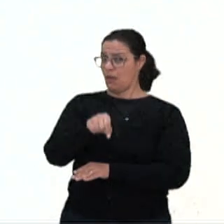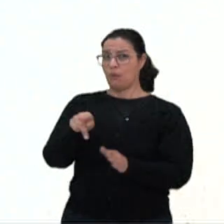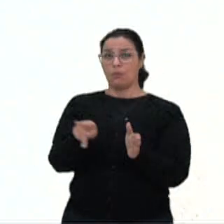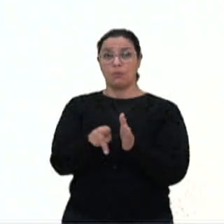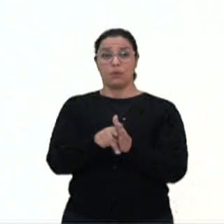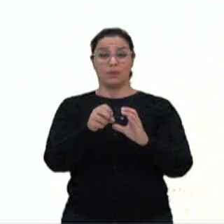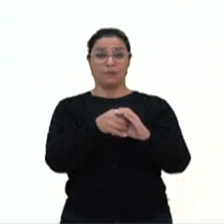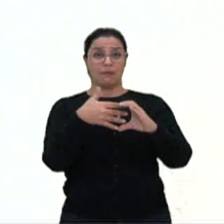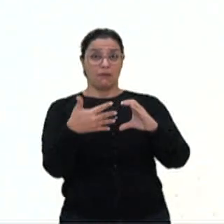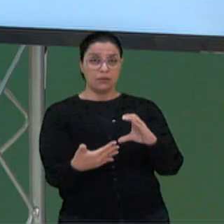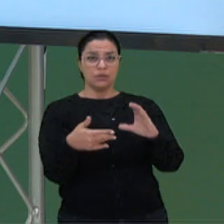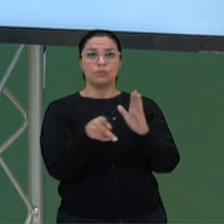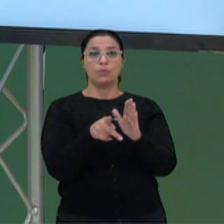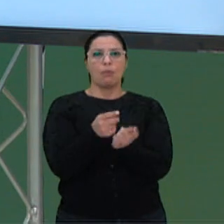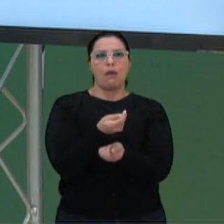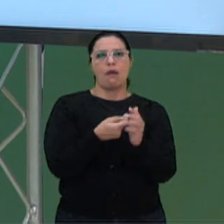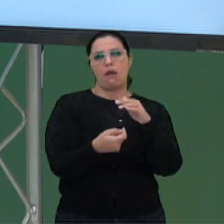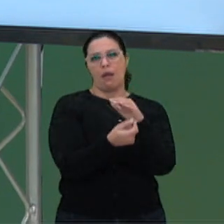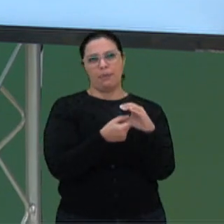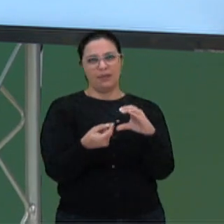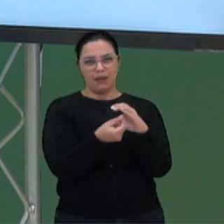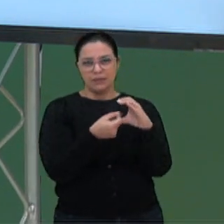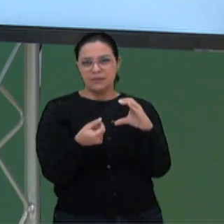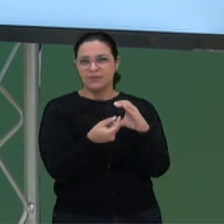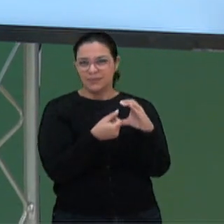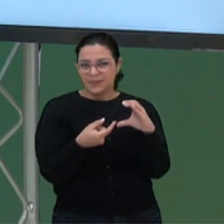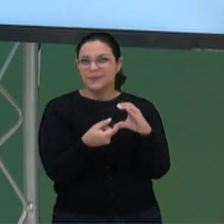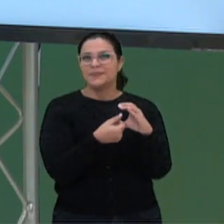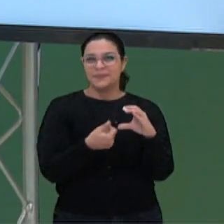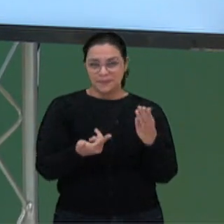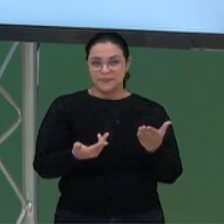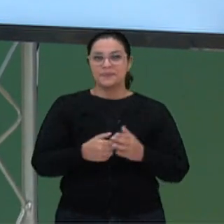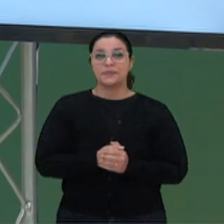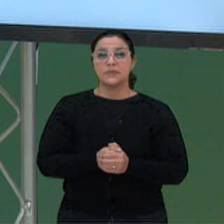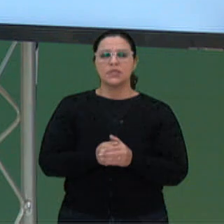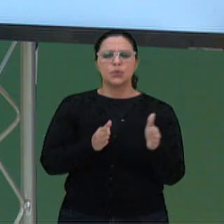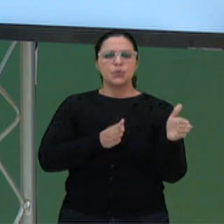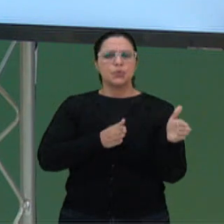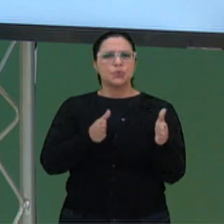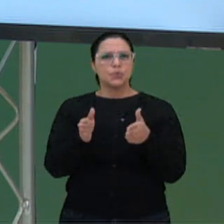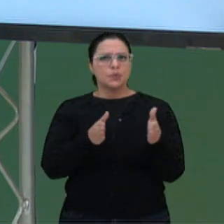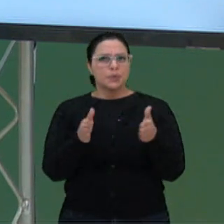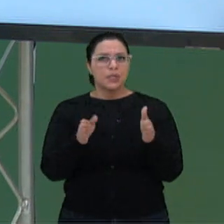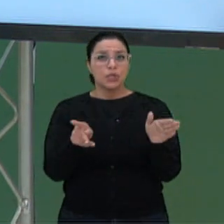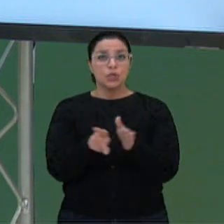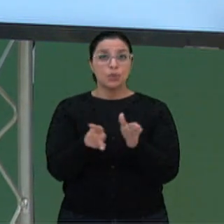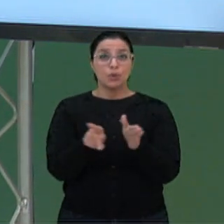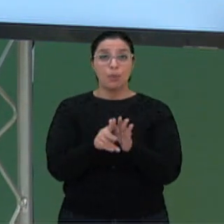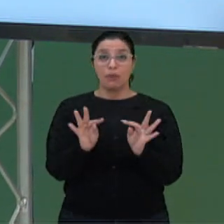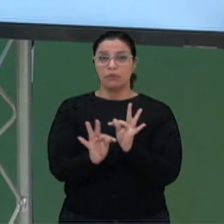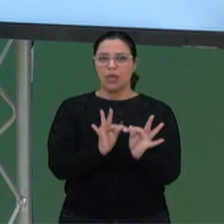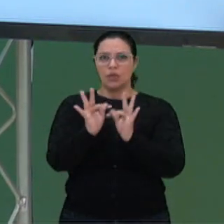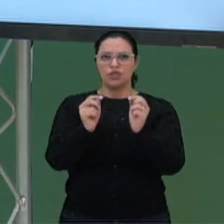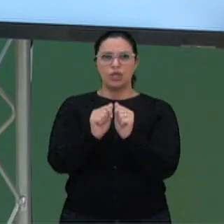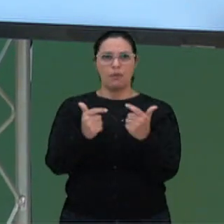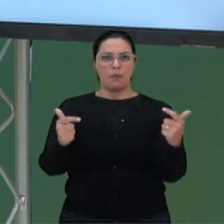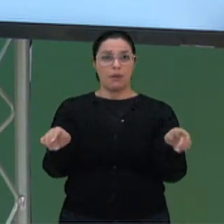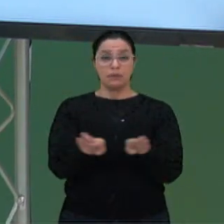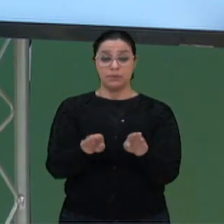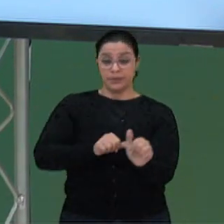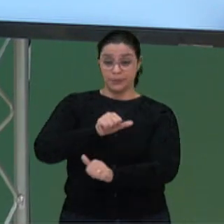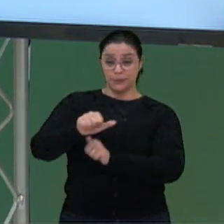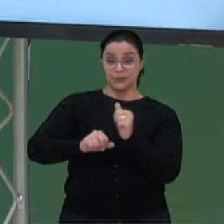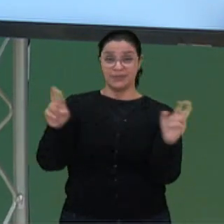que uma característica do capitalismo, né? De período de avanços tecnológicos, de mudanças